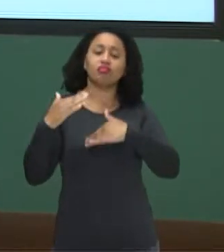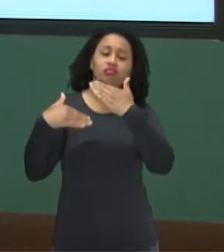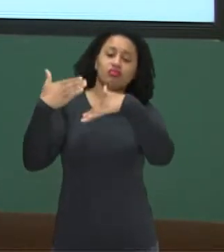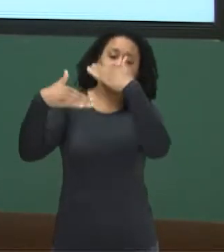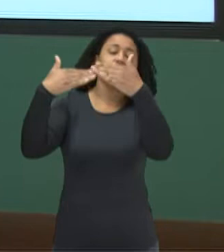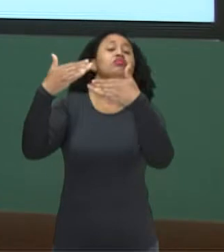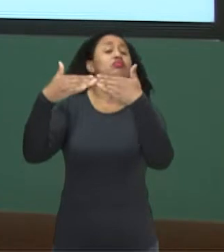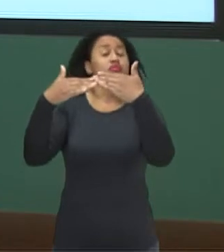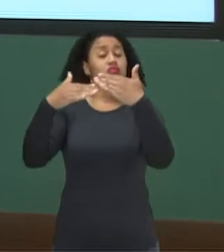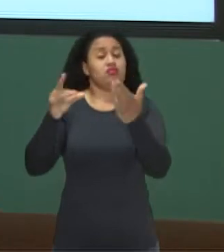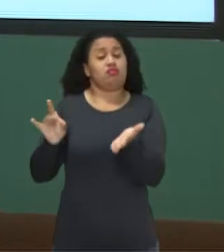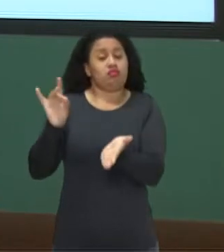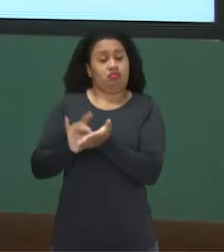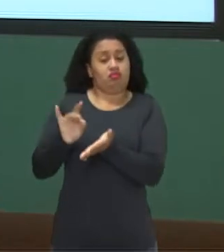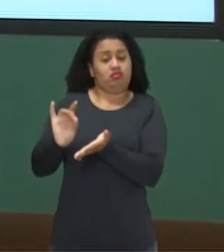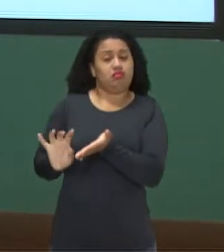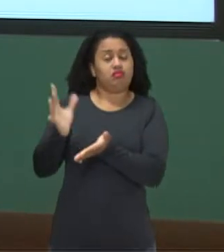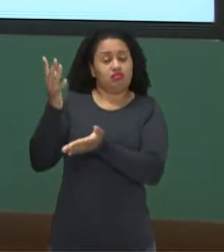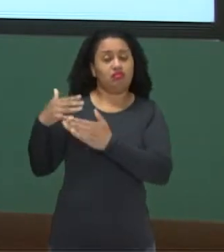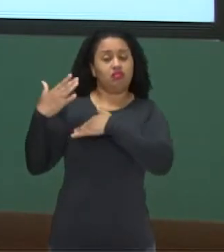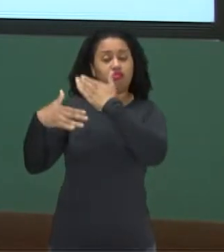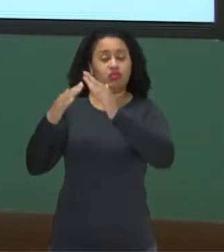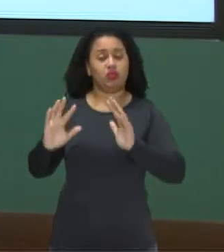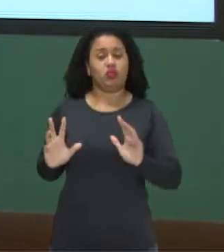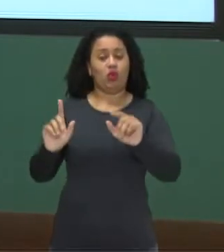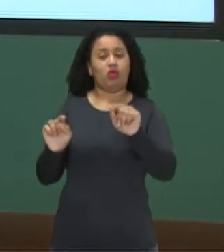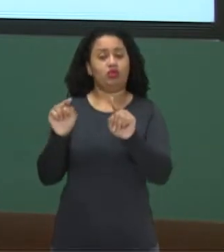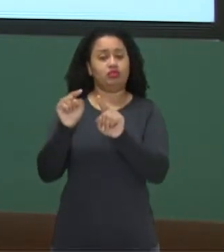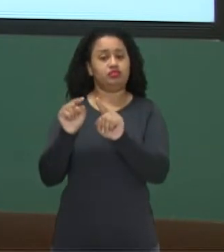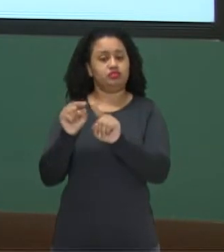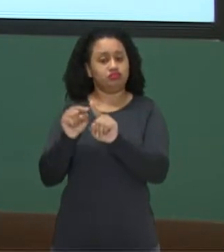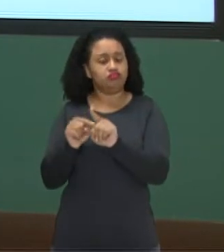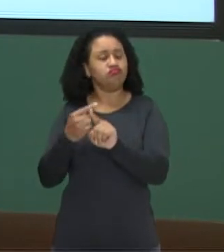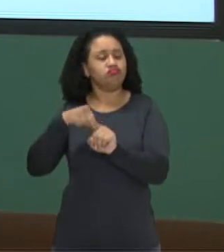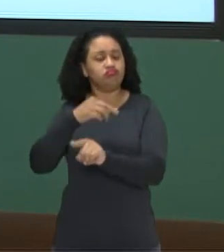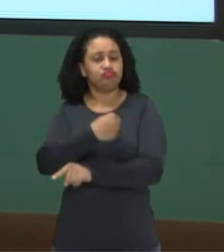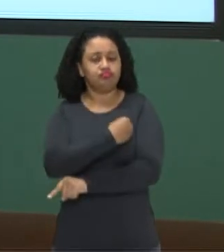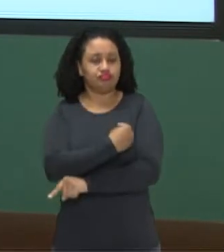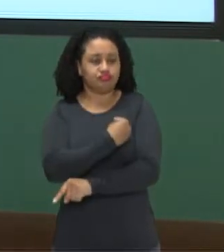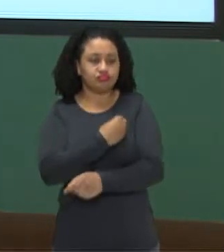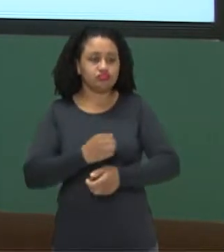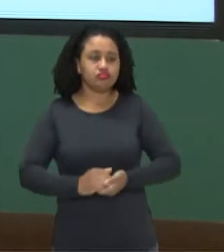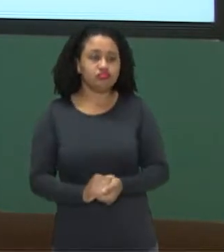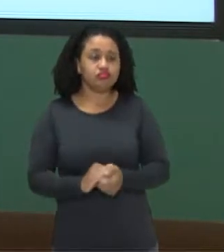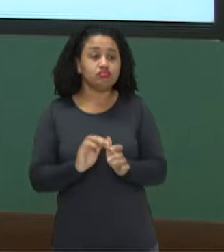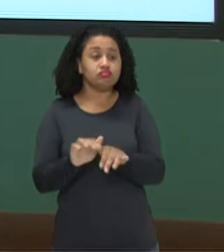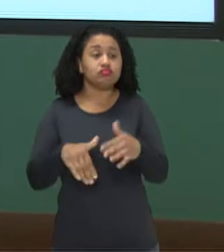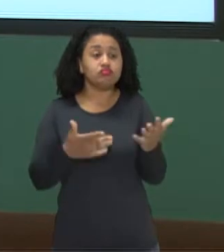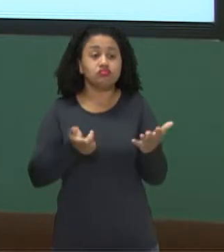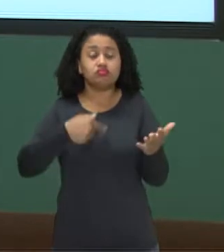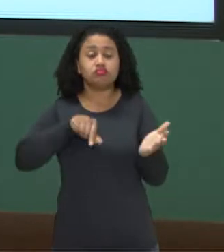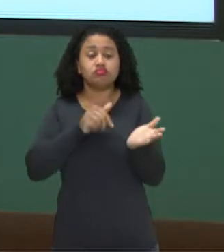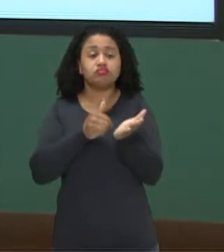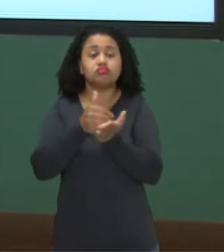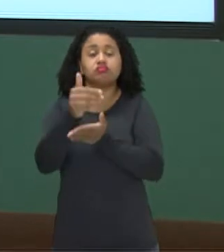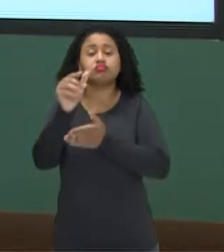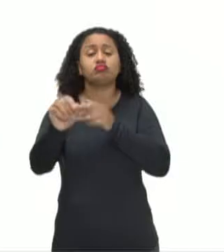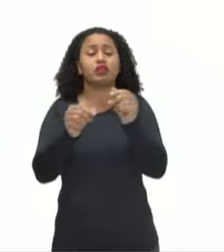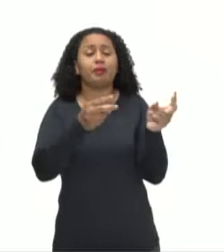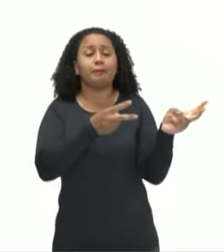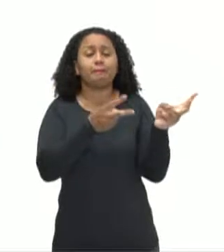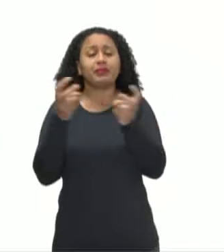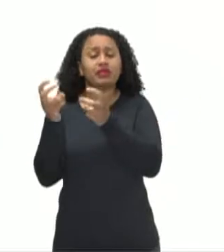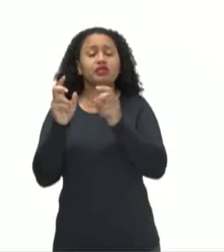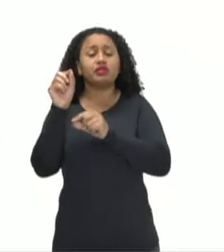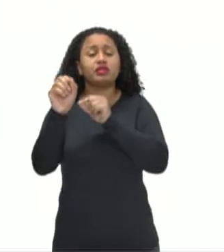a evolução de fato ocorre com todas as espécies. E para a gente começar então, dá uma olhada